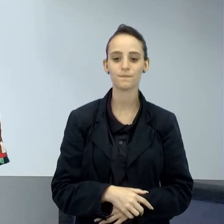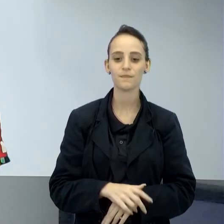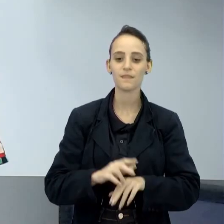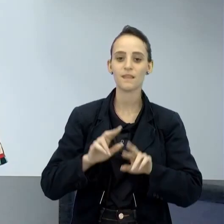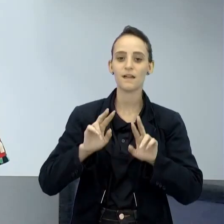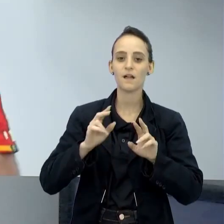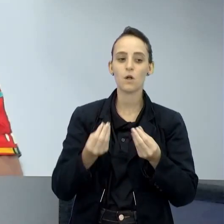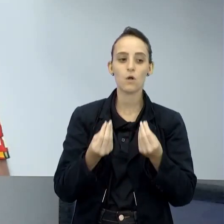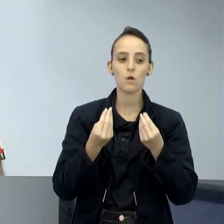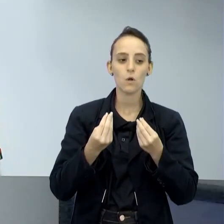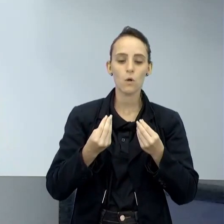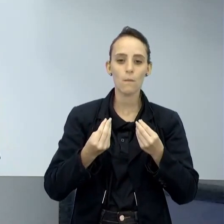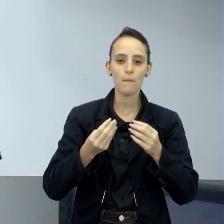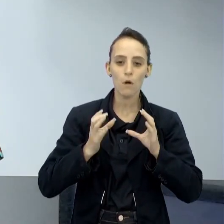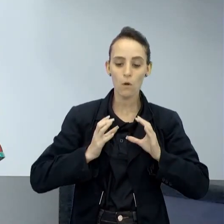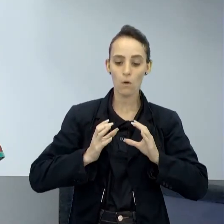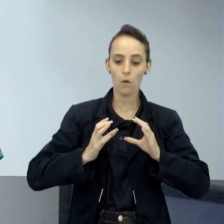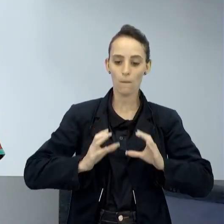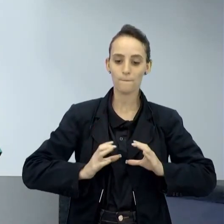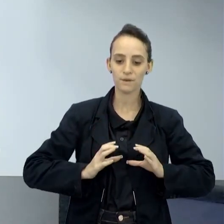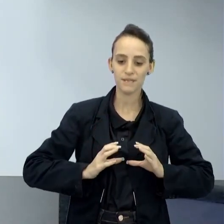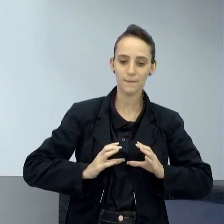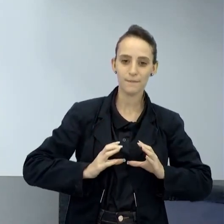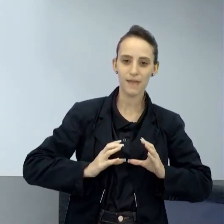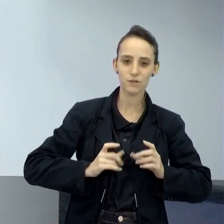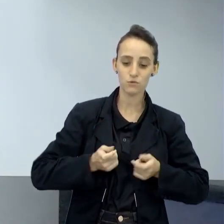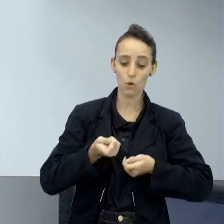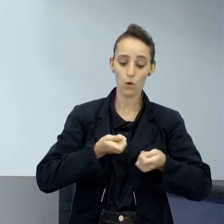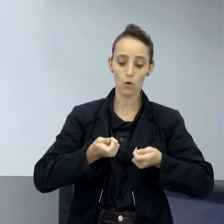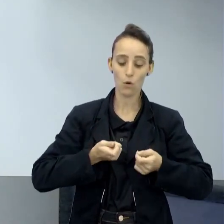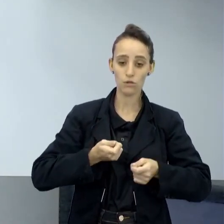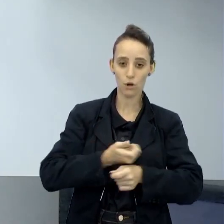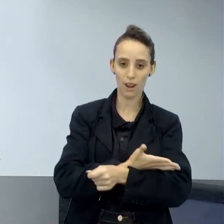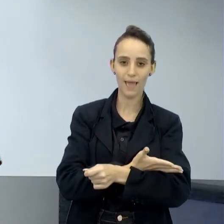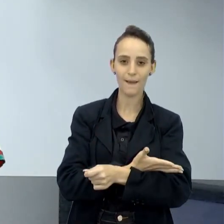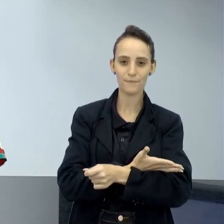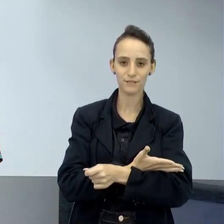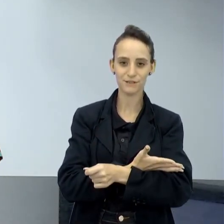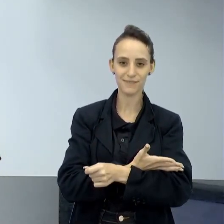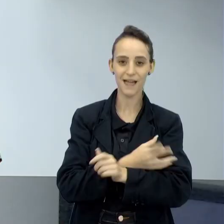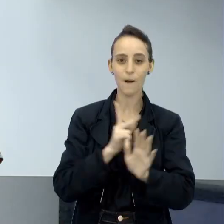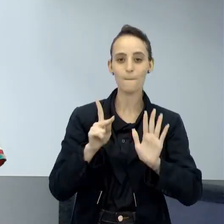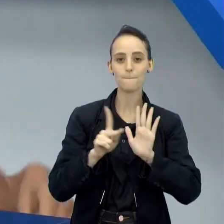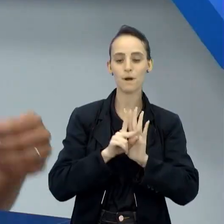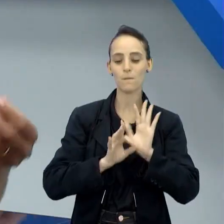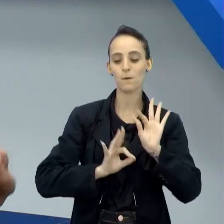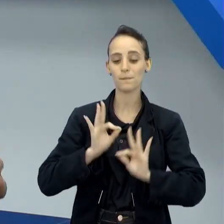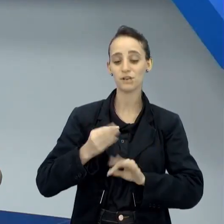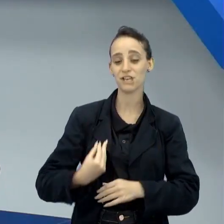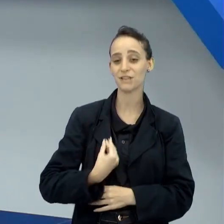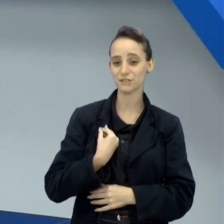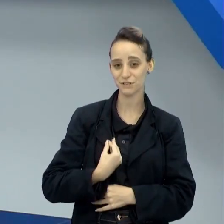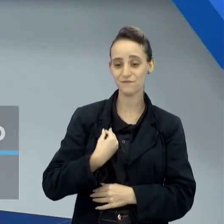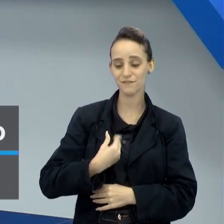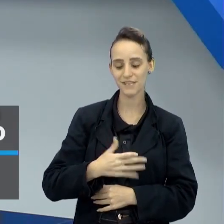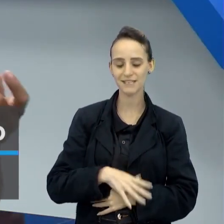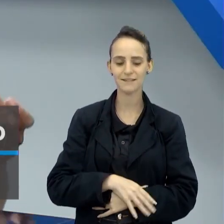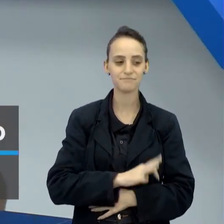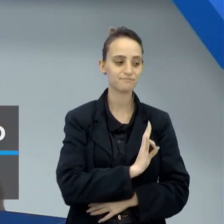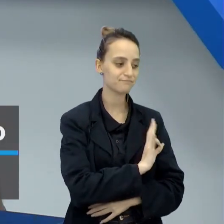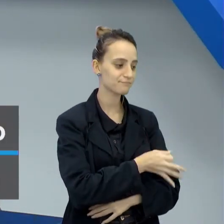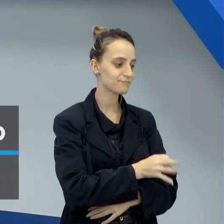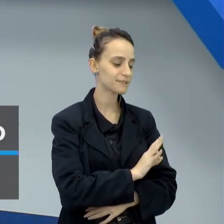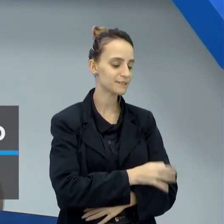competências socioemocionais que a gente desenvolve lá no nosso projeto de vida. É um prazer, Jennifer, estar com você aqui. E tem tudo a ver, Ju? A